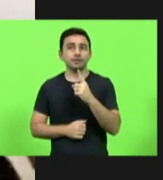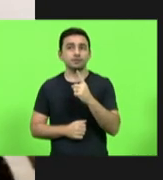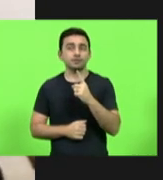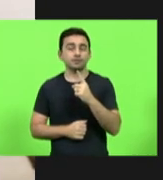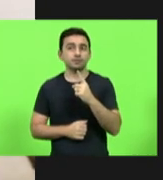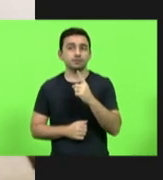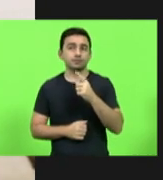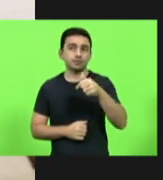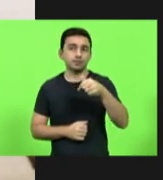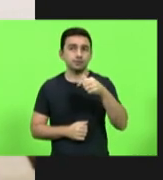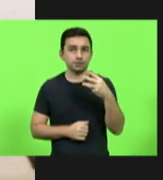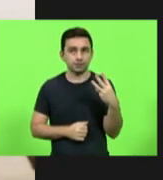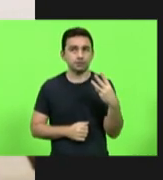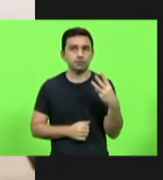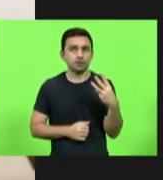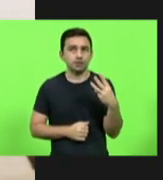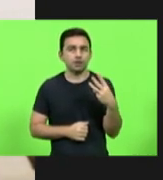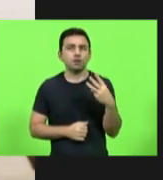ela